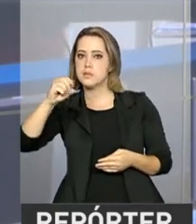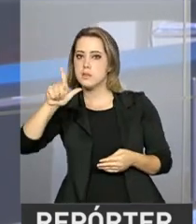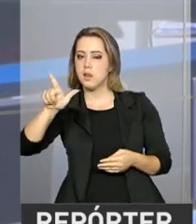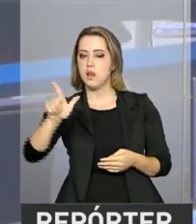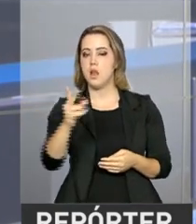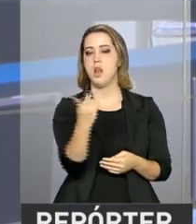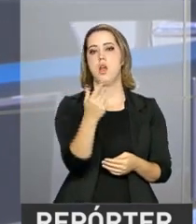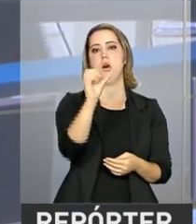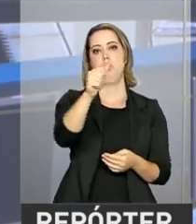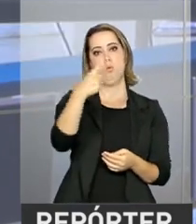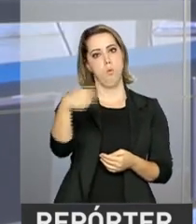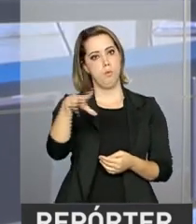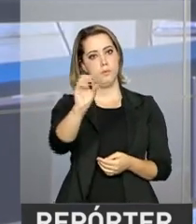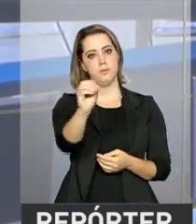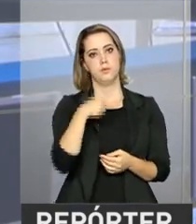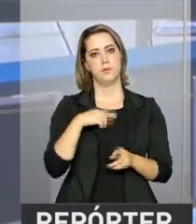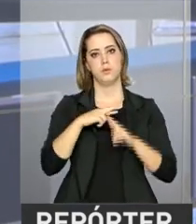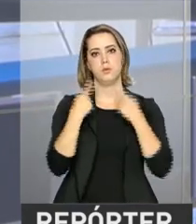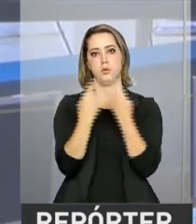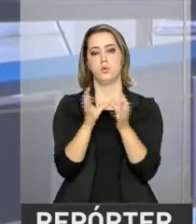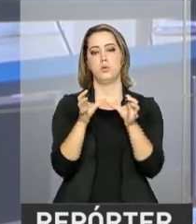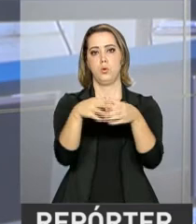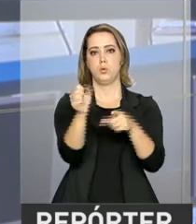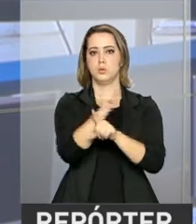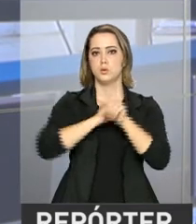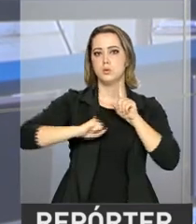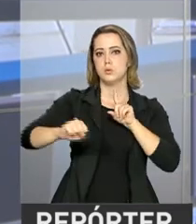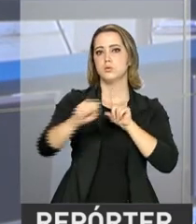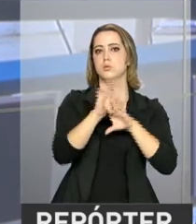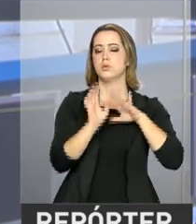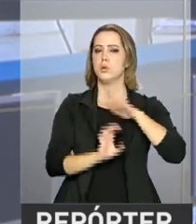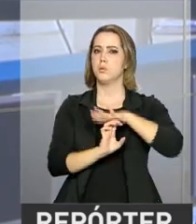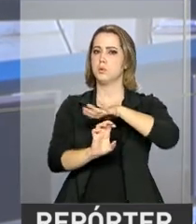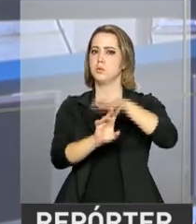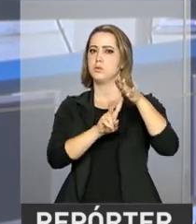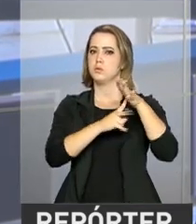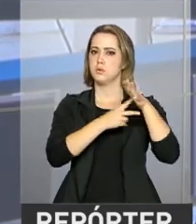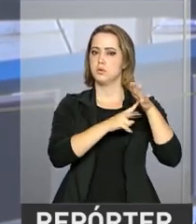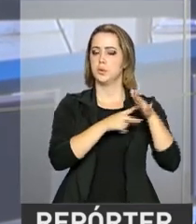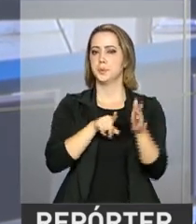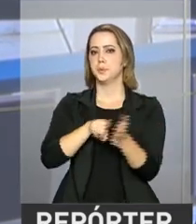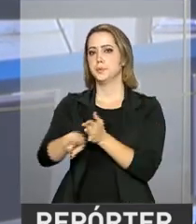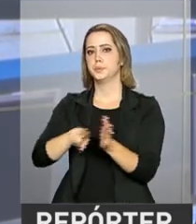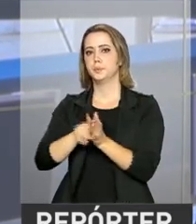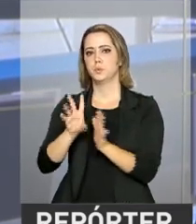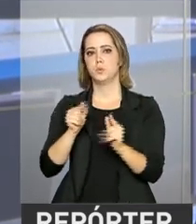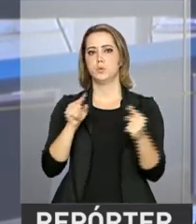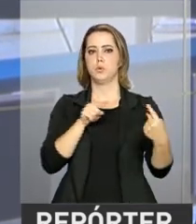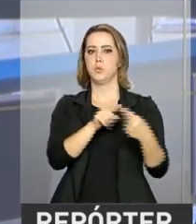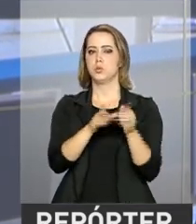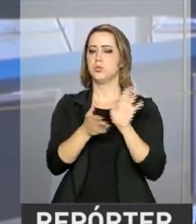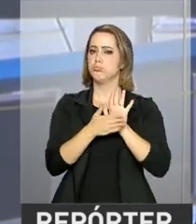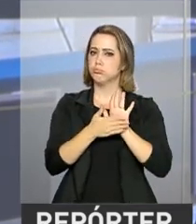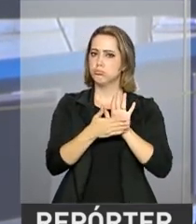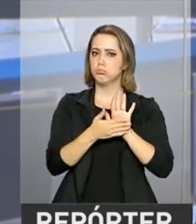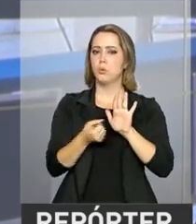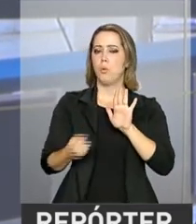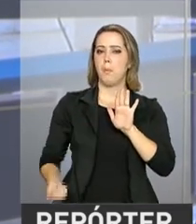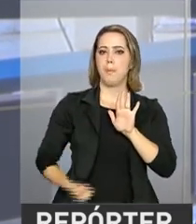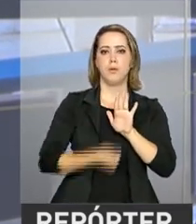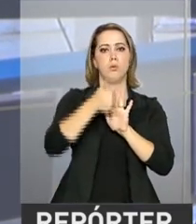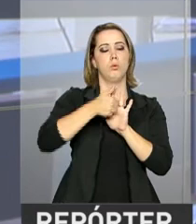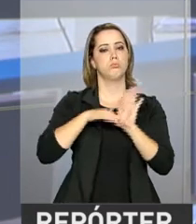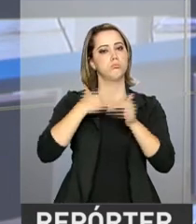da sociedade civil, como empresários, sindicalistas e pesquisadores, todos com o objetivo de sugerir medidas que promovam